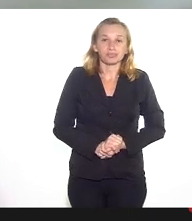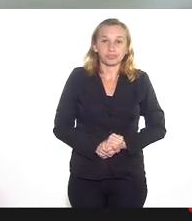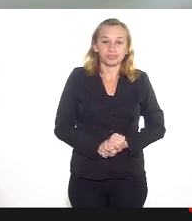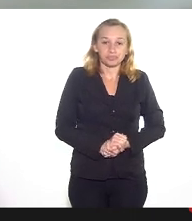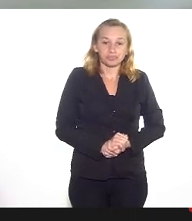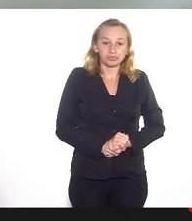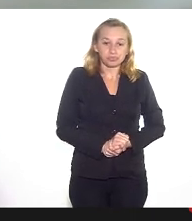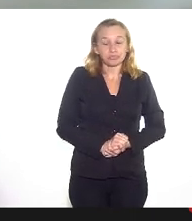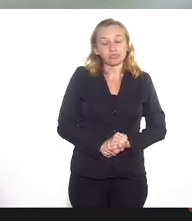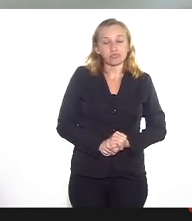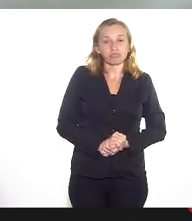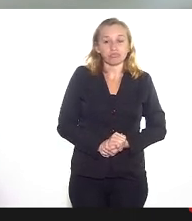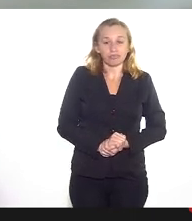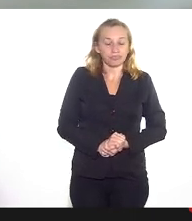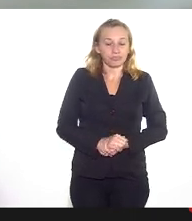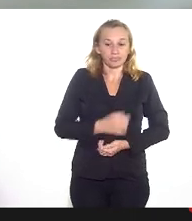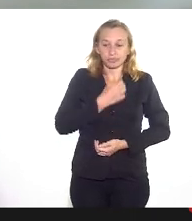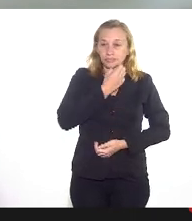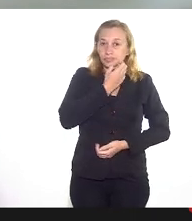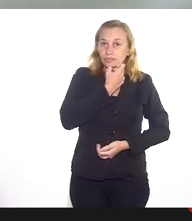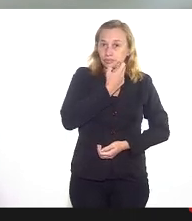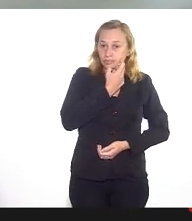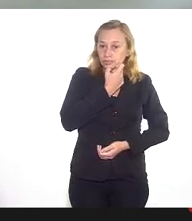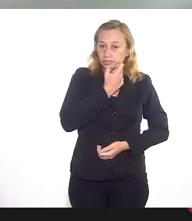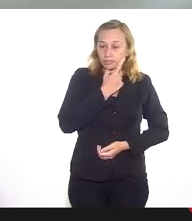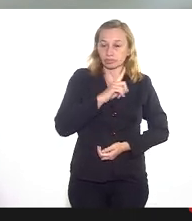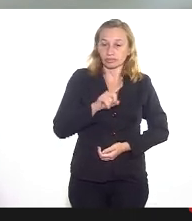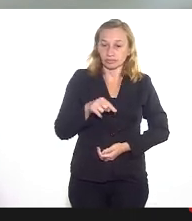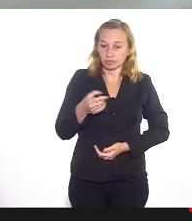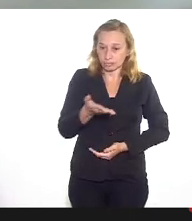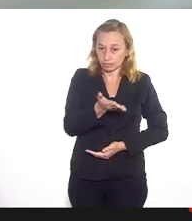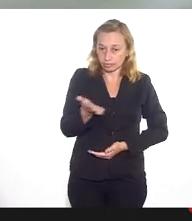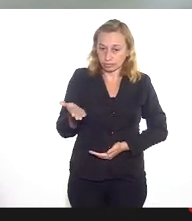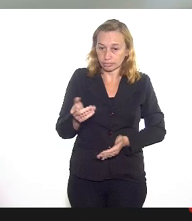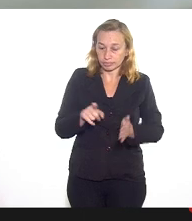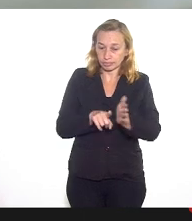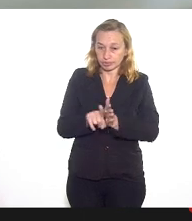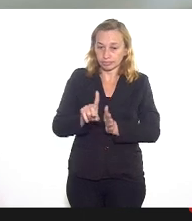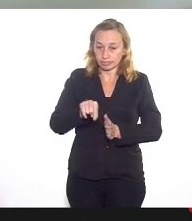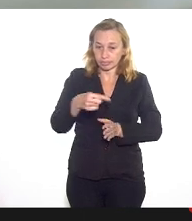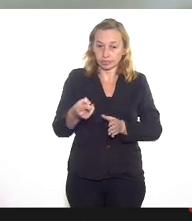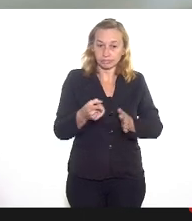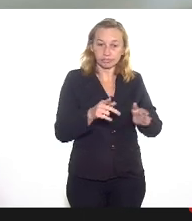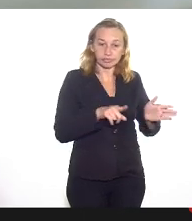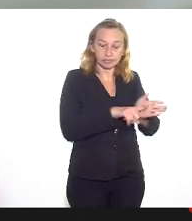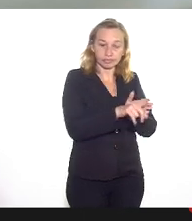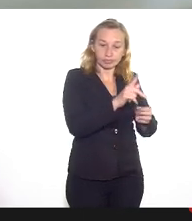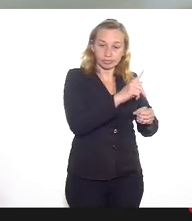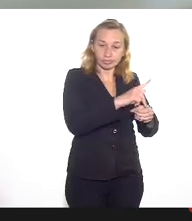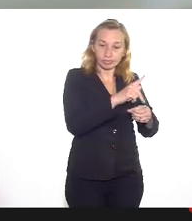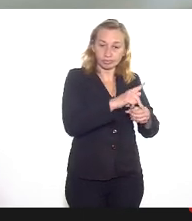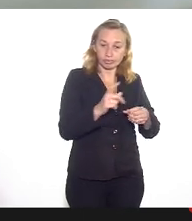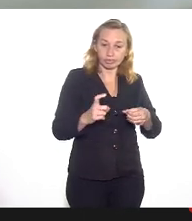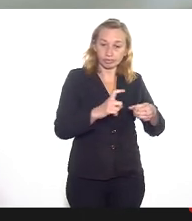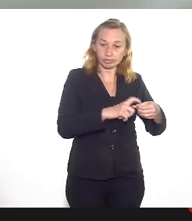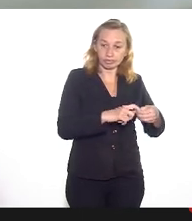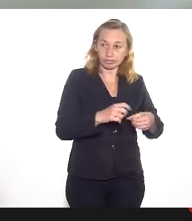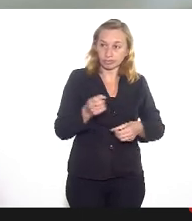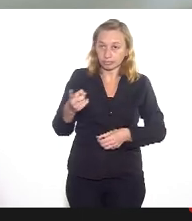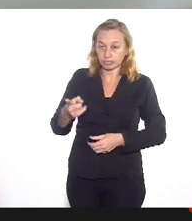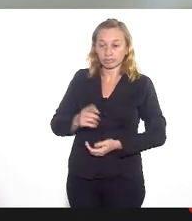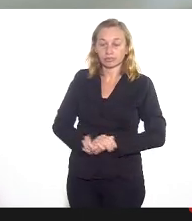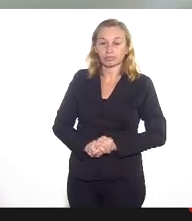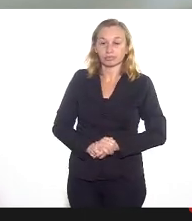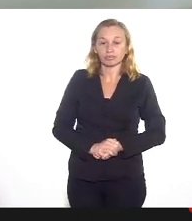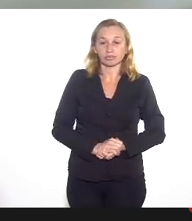Acho que a pergunta justa é para os senhores. Depois aí eu pergunto também a Petrobras se eles são sócios ou